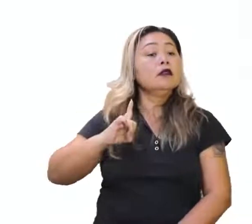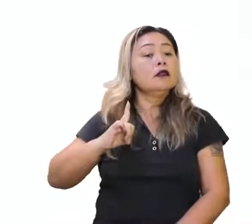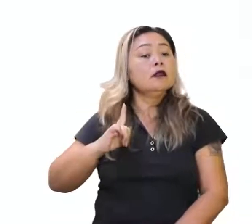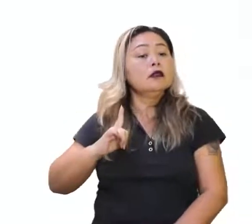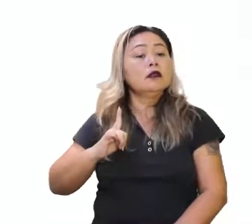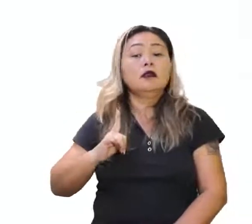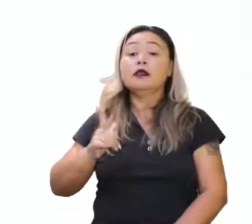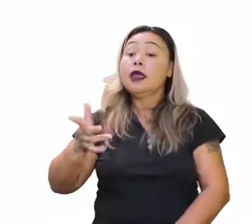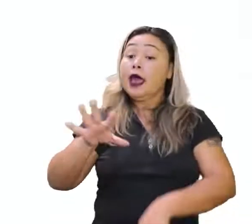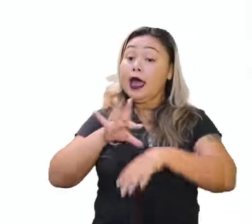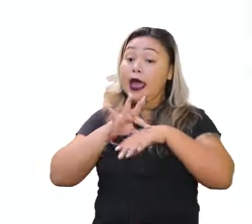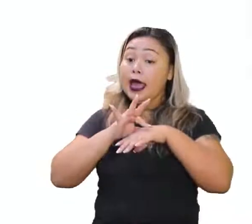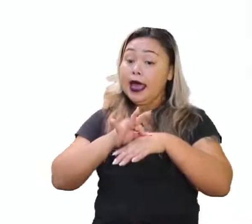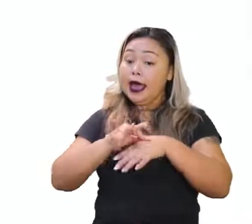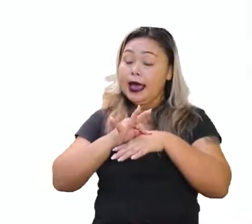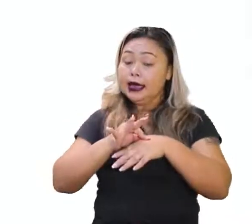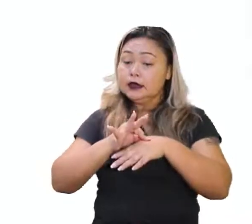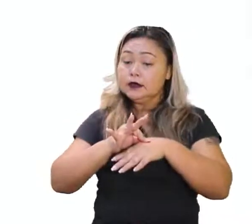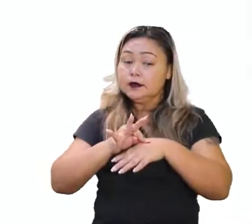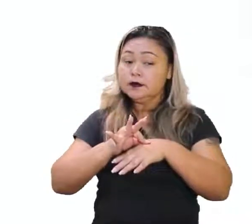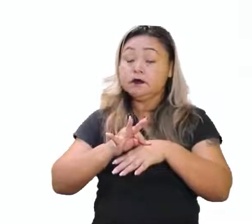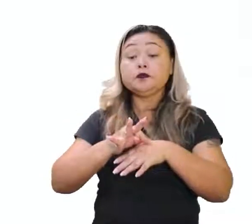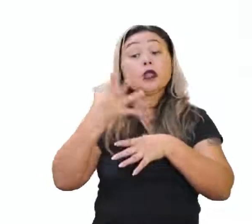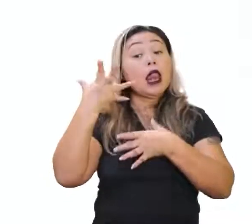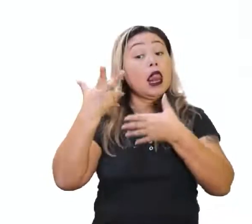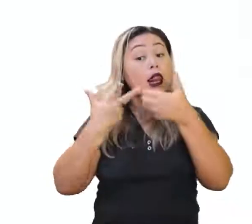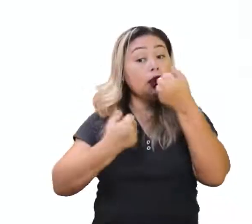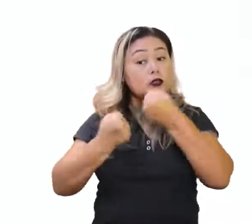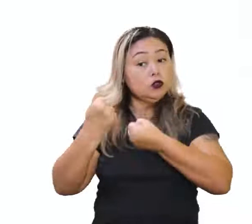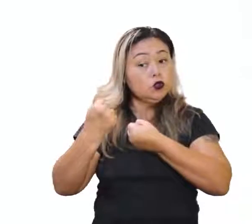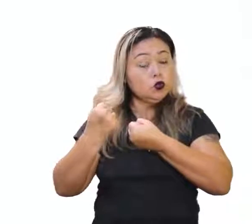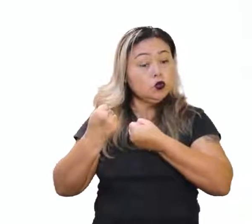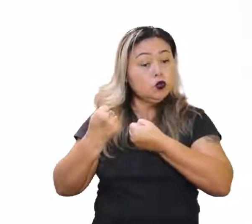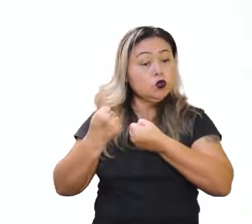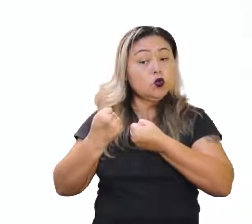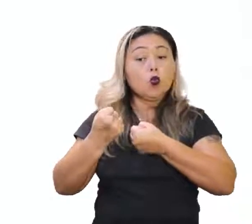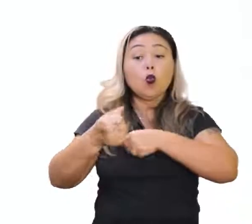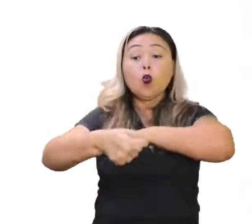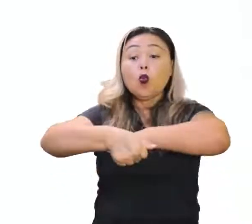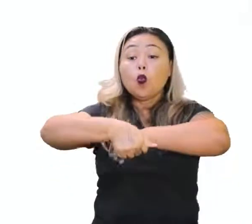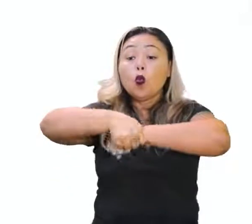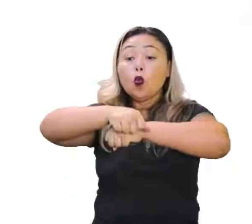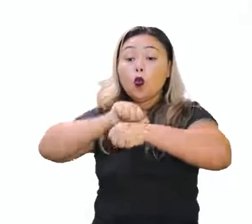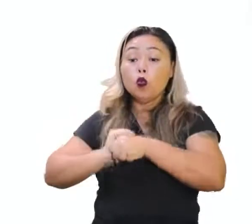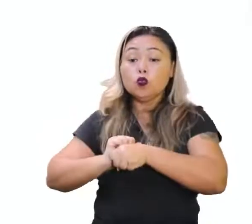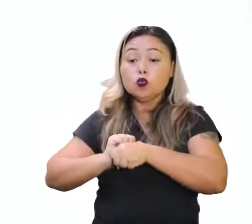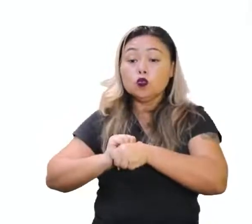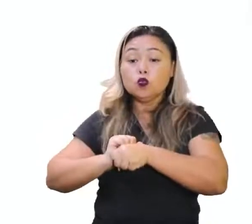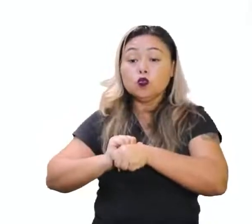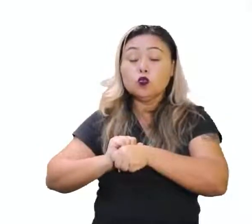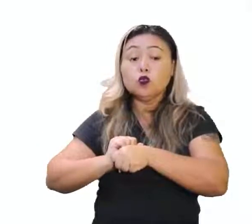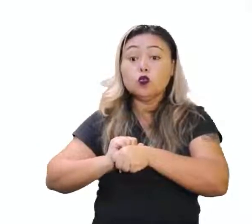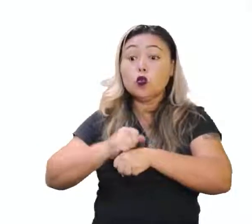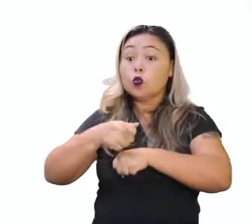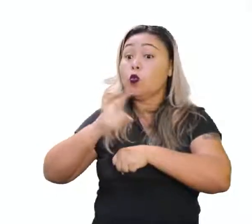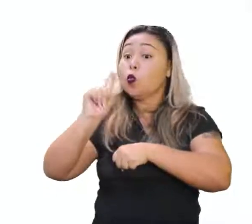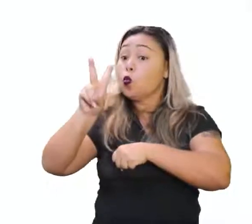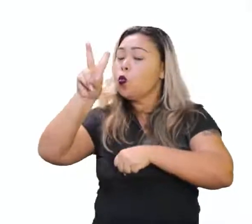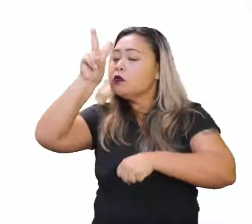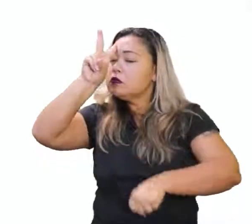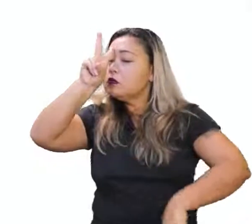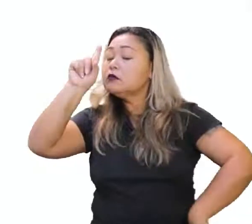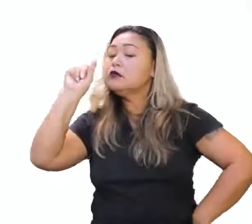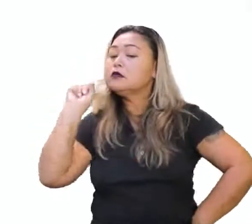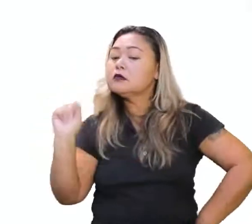temos carne, leite e couro. Me lembrou